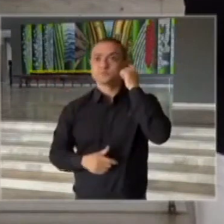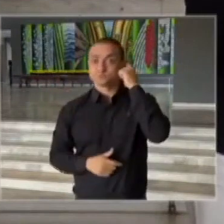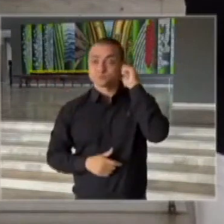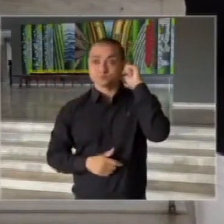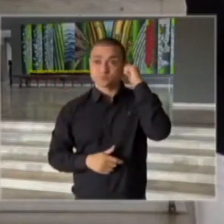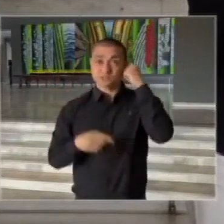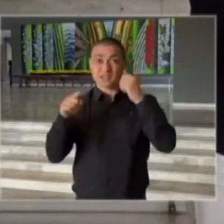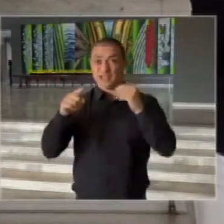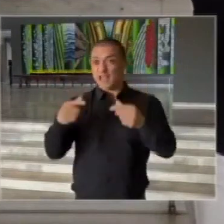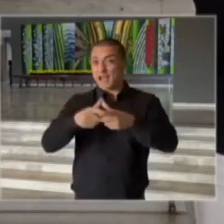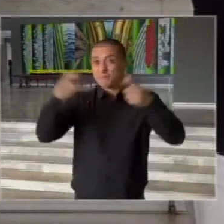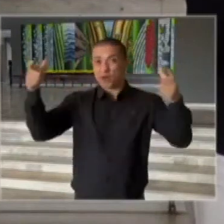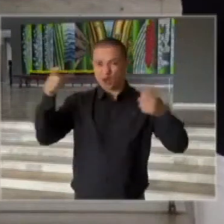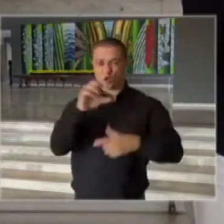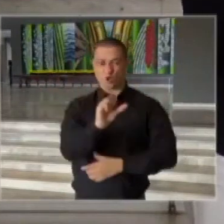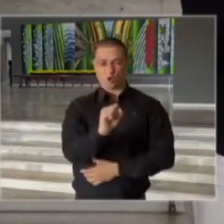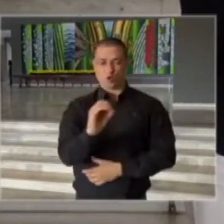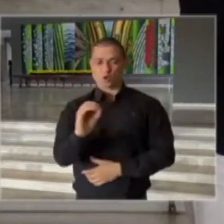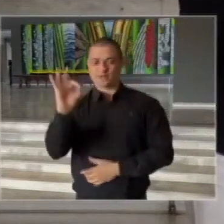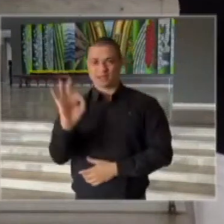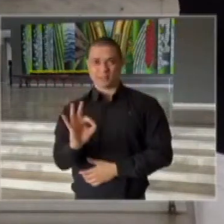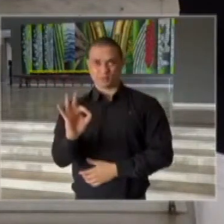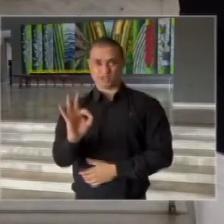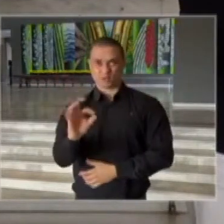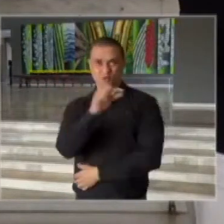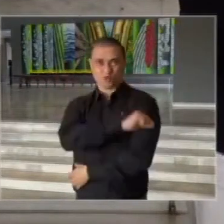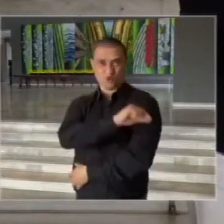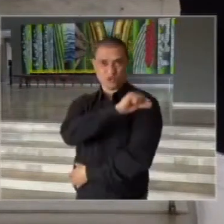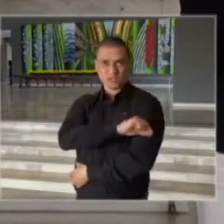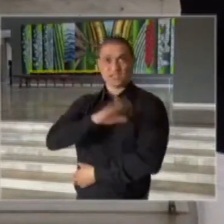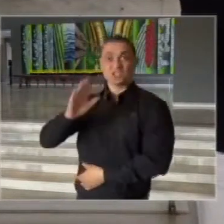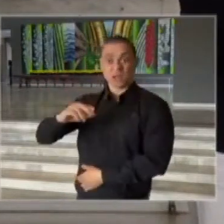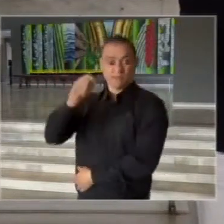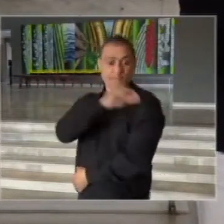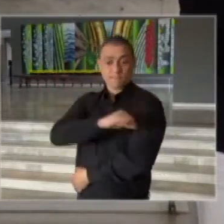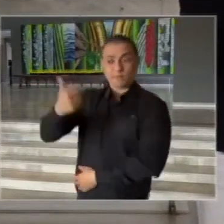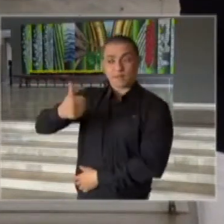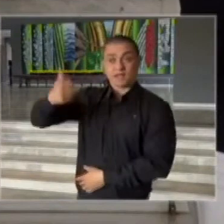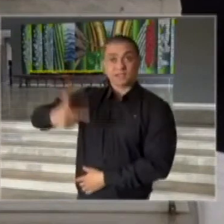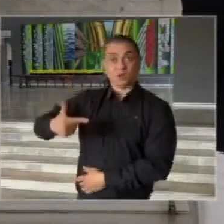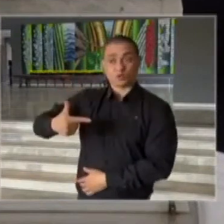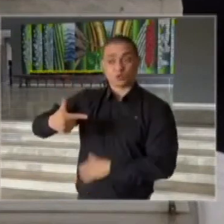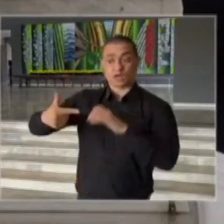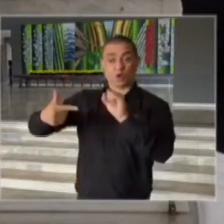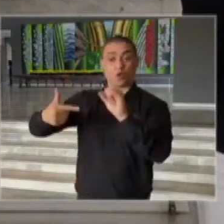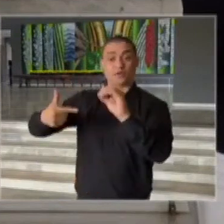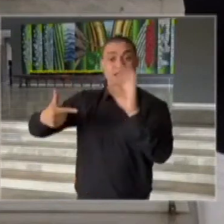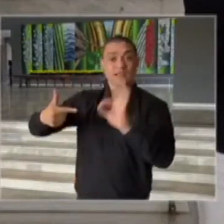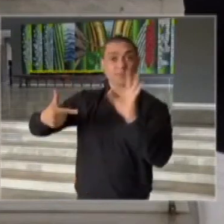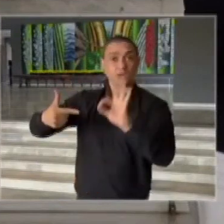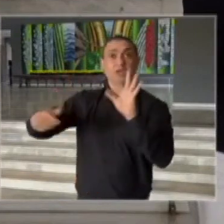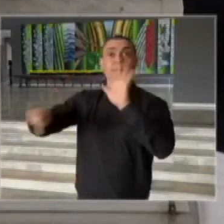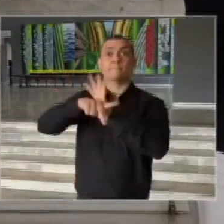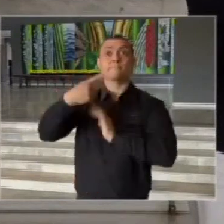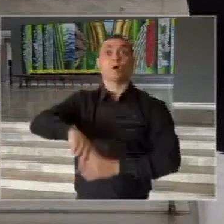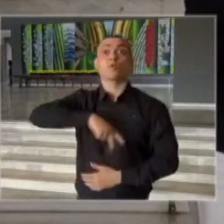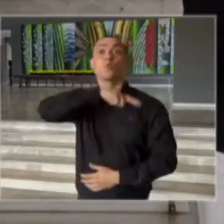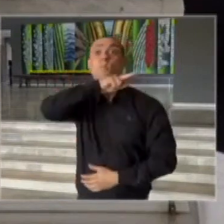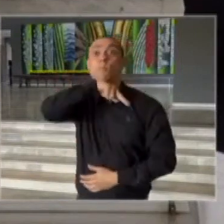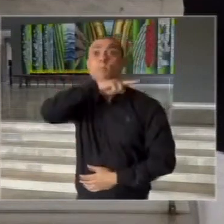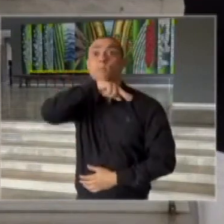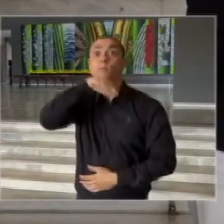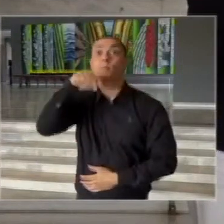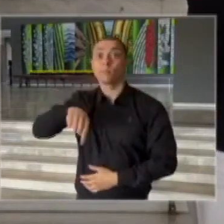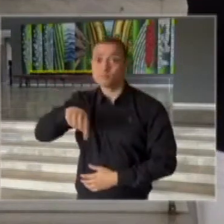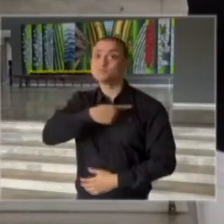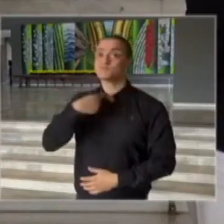vacinados, 80% com 2 doses, tomaram a vacina do Butantan, deixando claro que deste grupo, deste